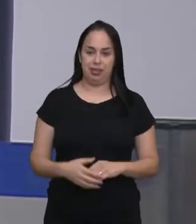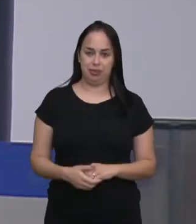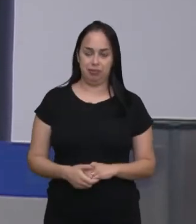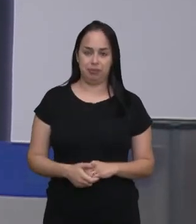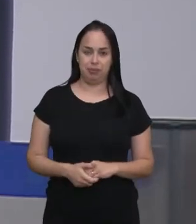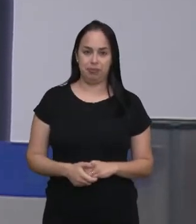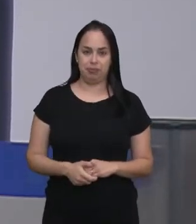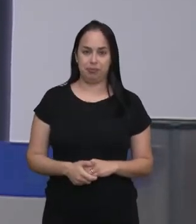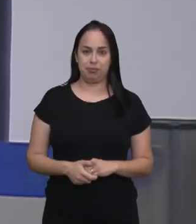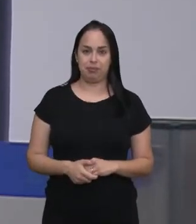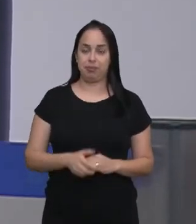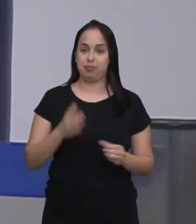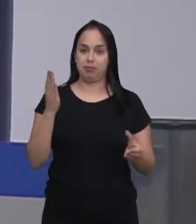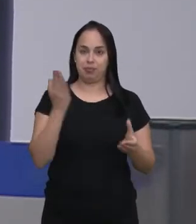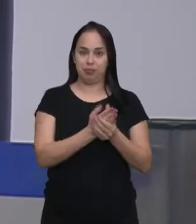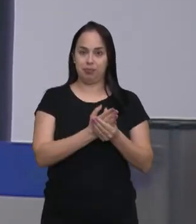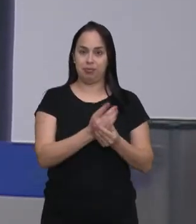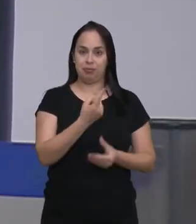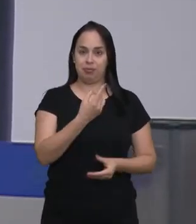2022. Processo número